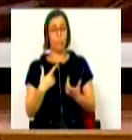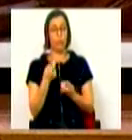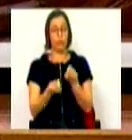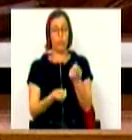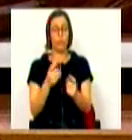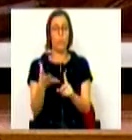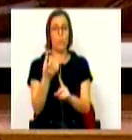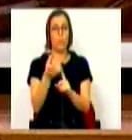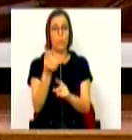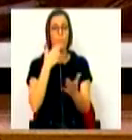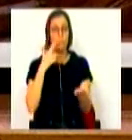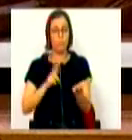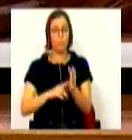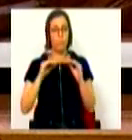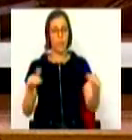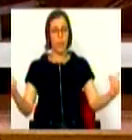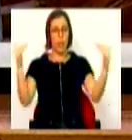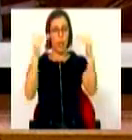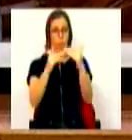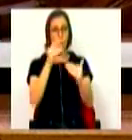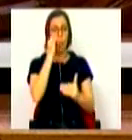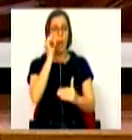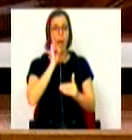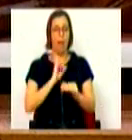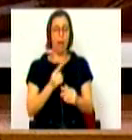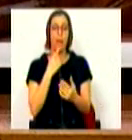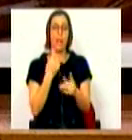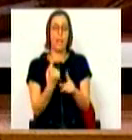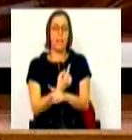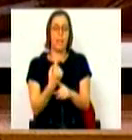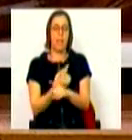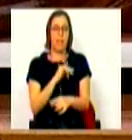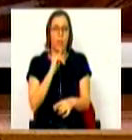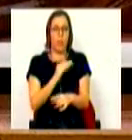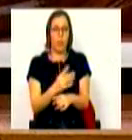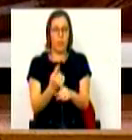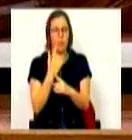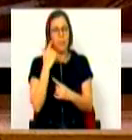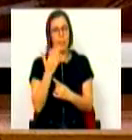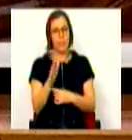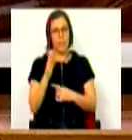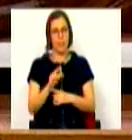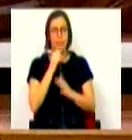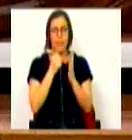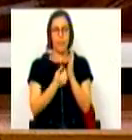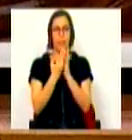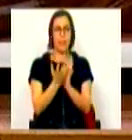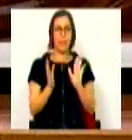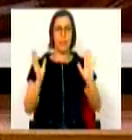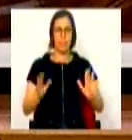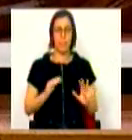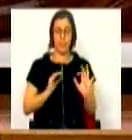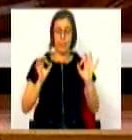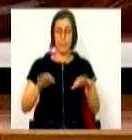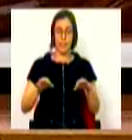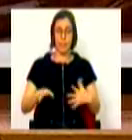adquirindo na efetivação da igualdade do género e tantos outros exemplos e medidas.